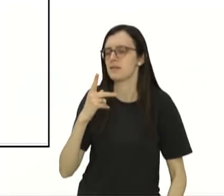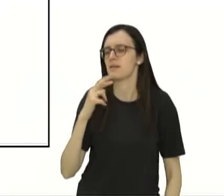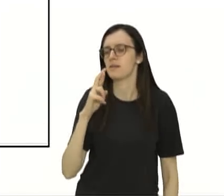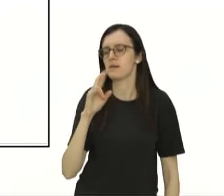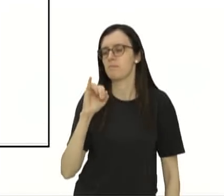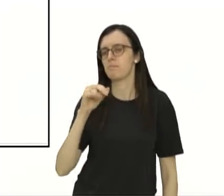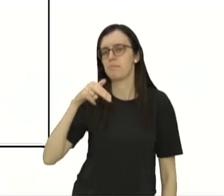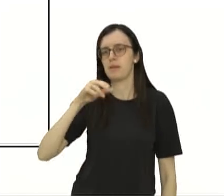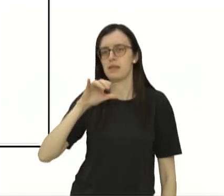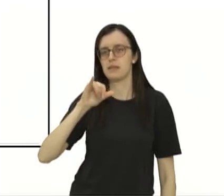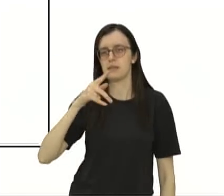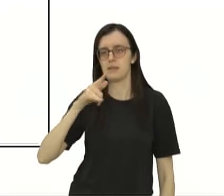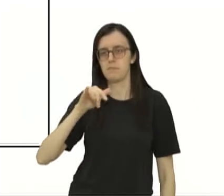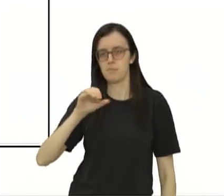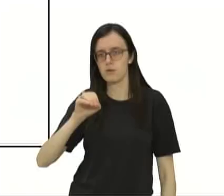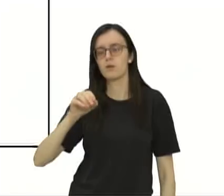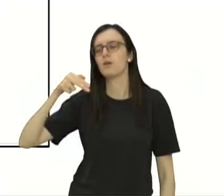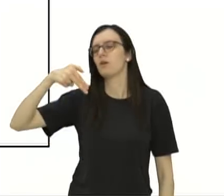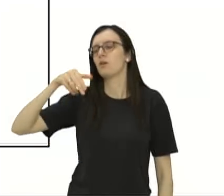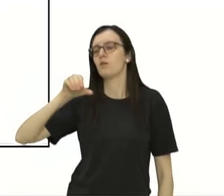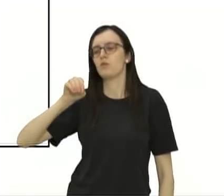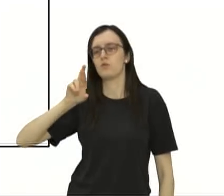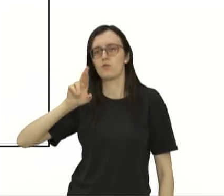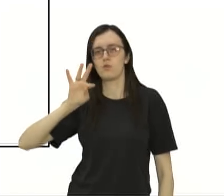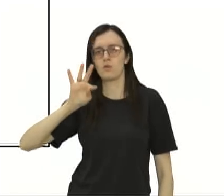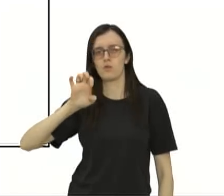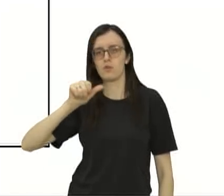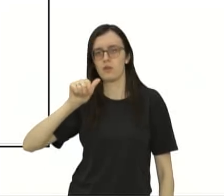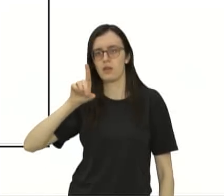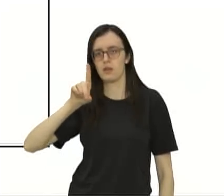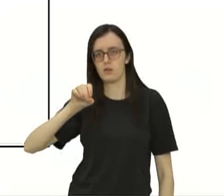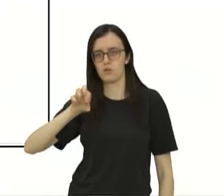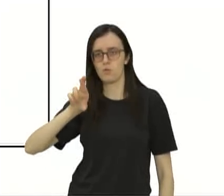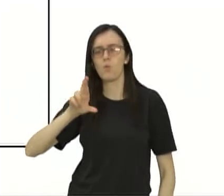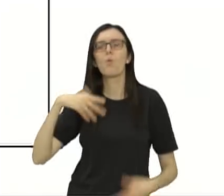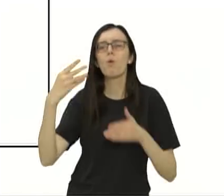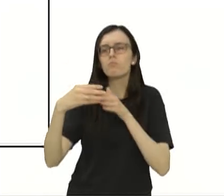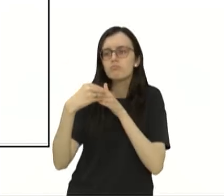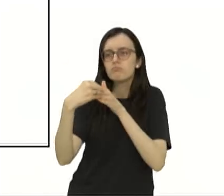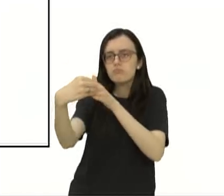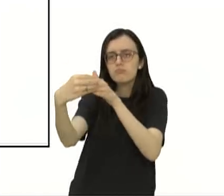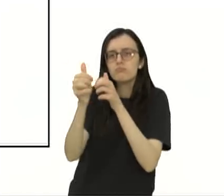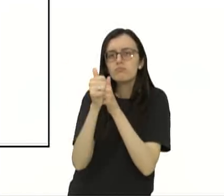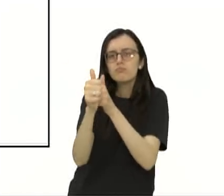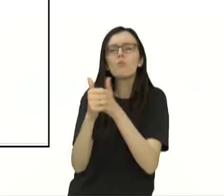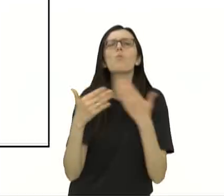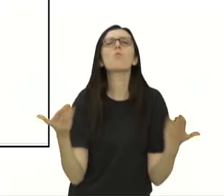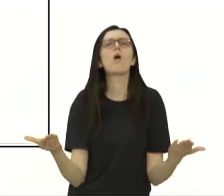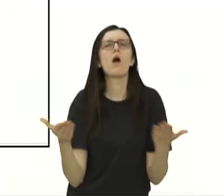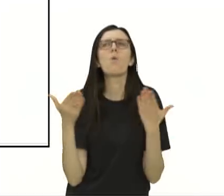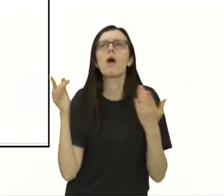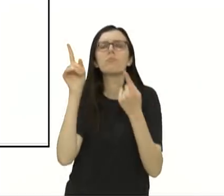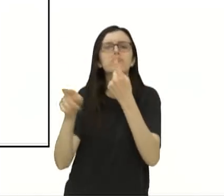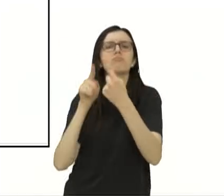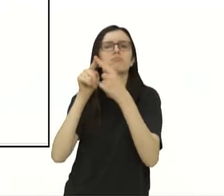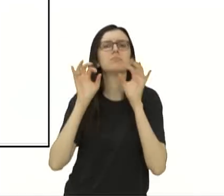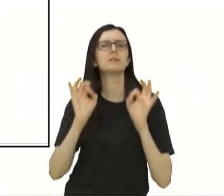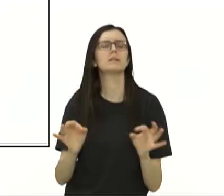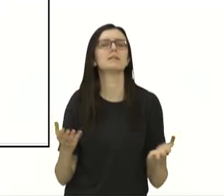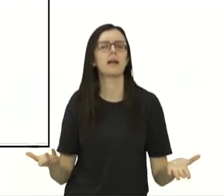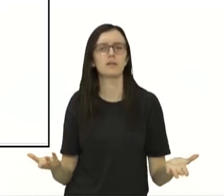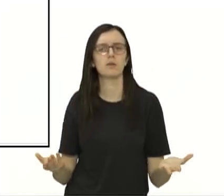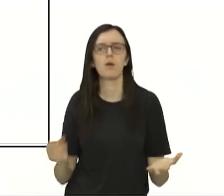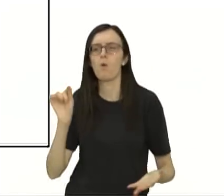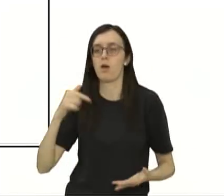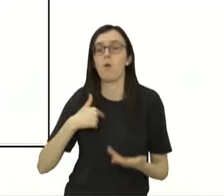falo em princípios norteadores, eu estou pensando no o que me dá um direcionamento, qual que é a intenção, né? O